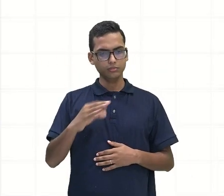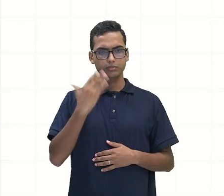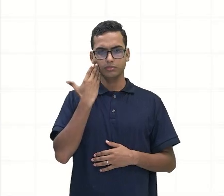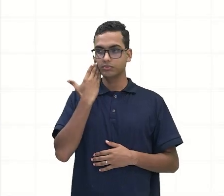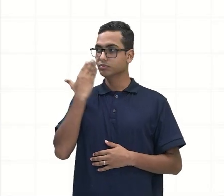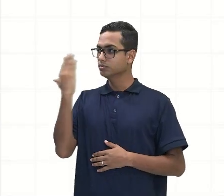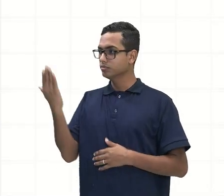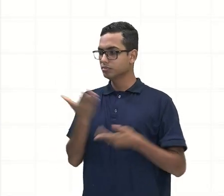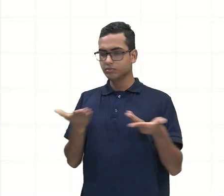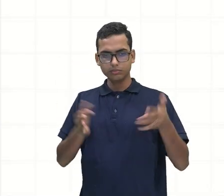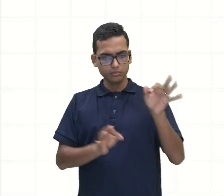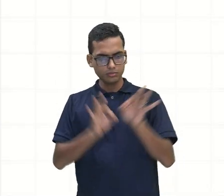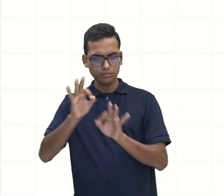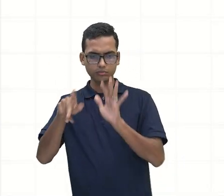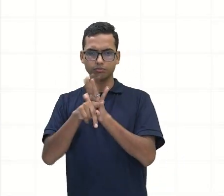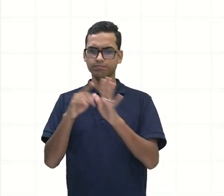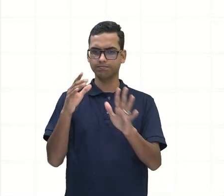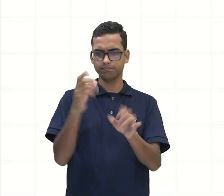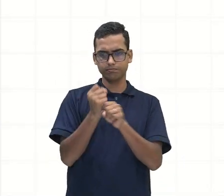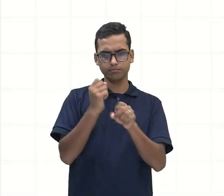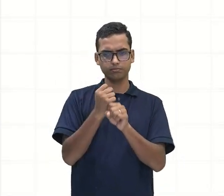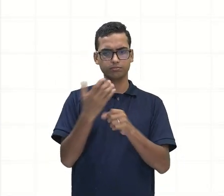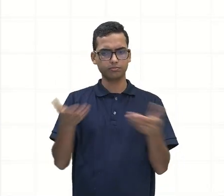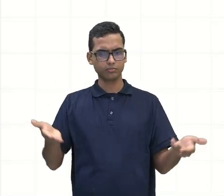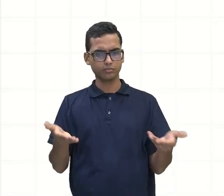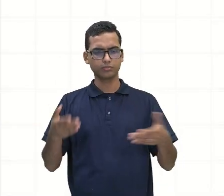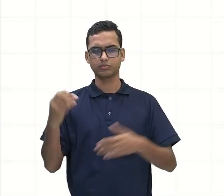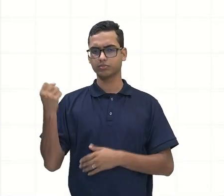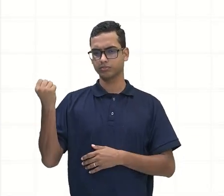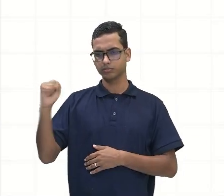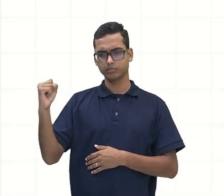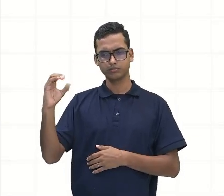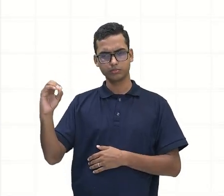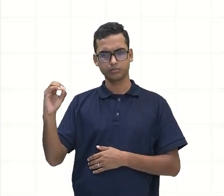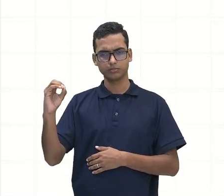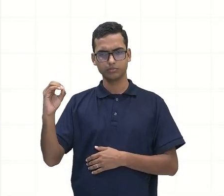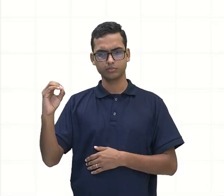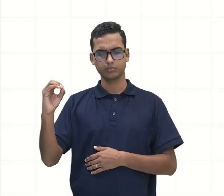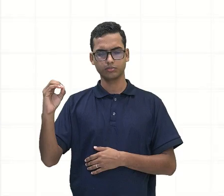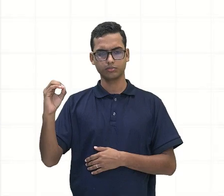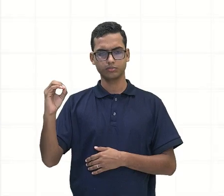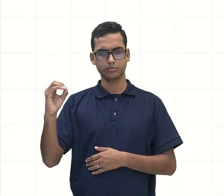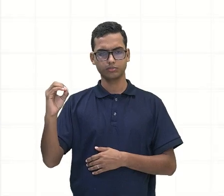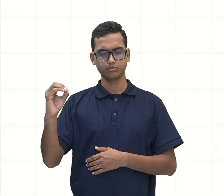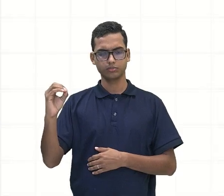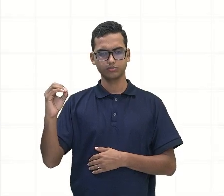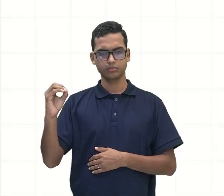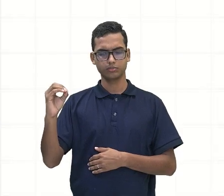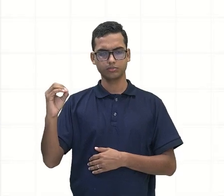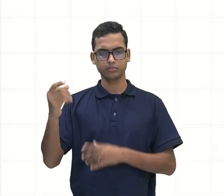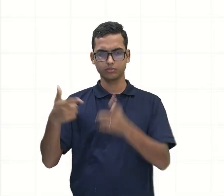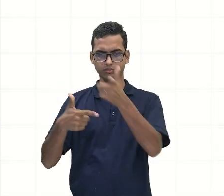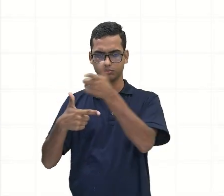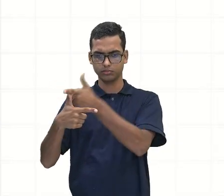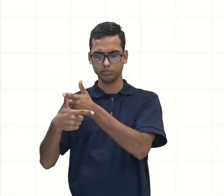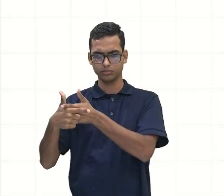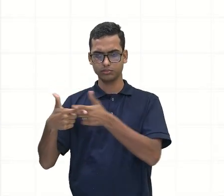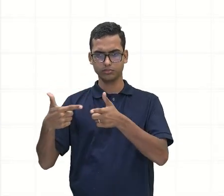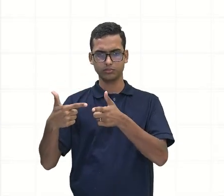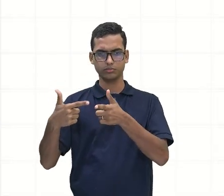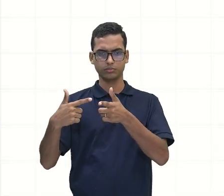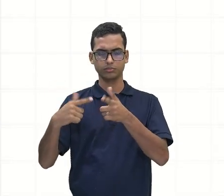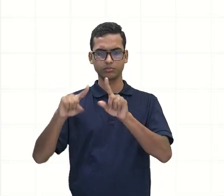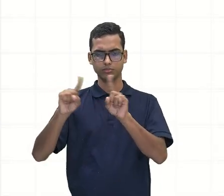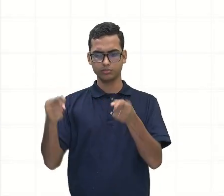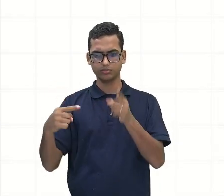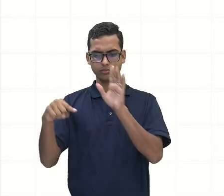nós vamos fazer essa conta agora, ó. O 80, né? 80 dividido